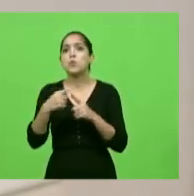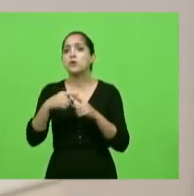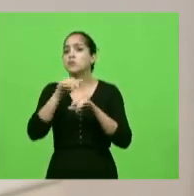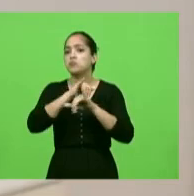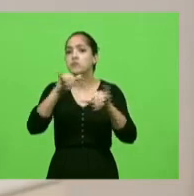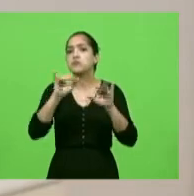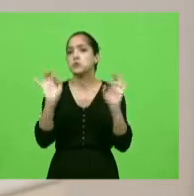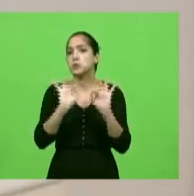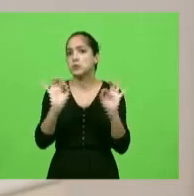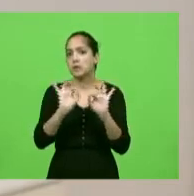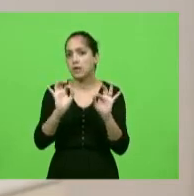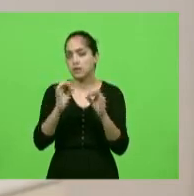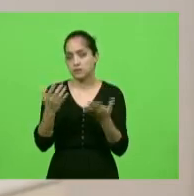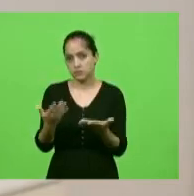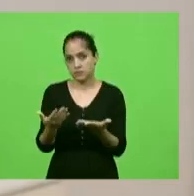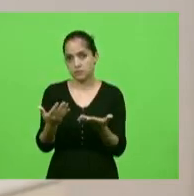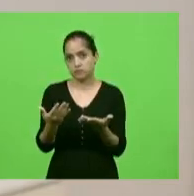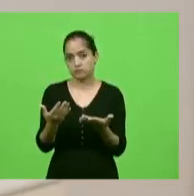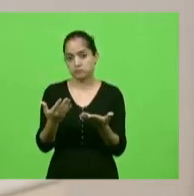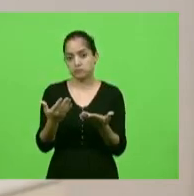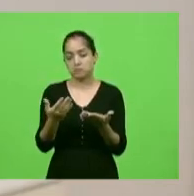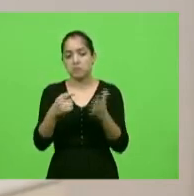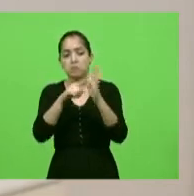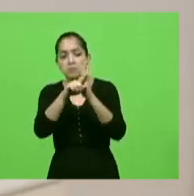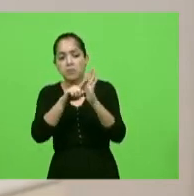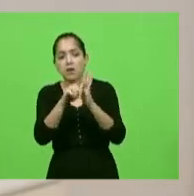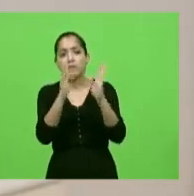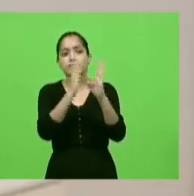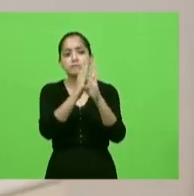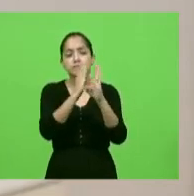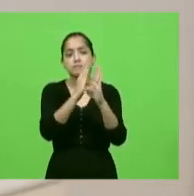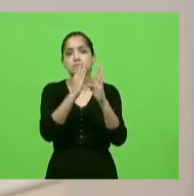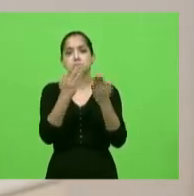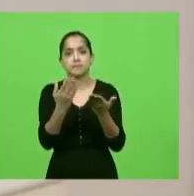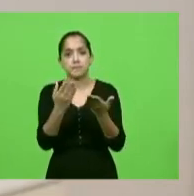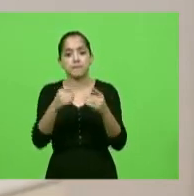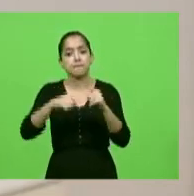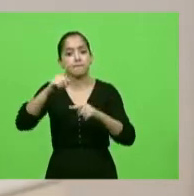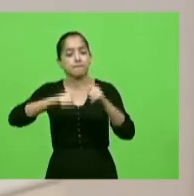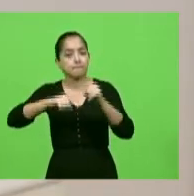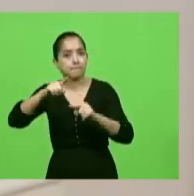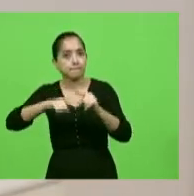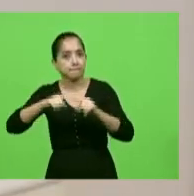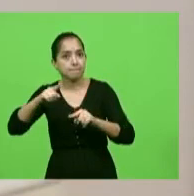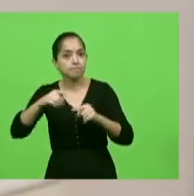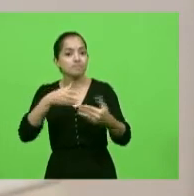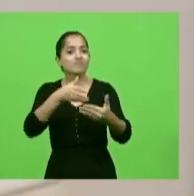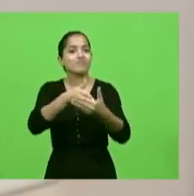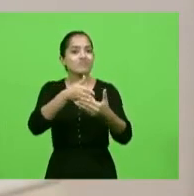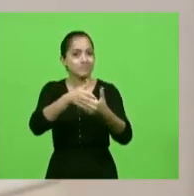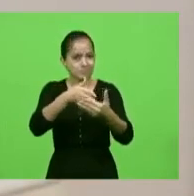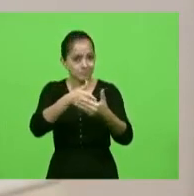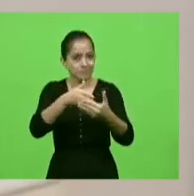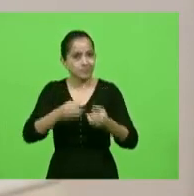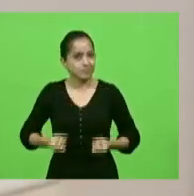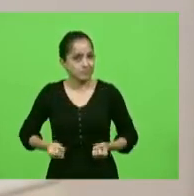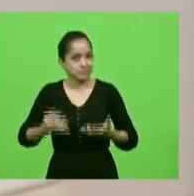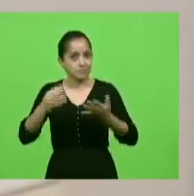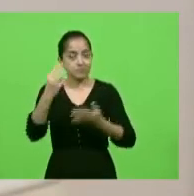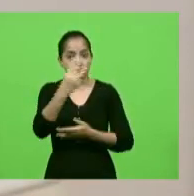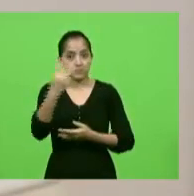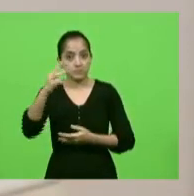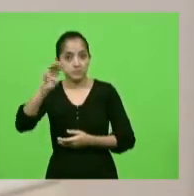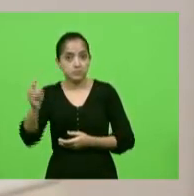de controle interno a fim de averiguar a regularidade da aquisição desses produtos e impedir o dispêndio de R$ 33 milhões de